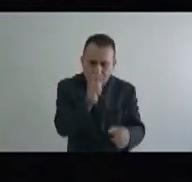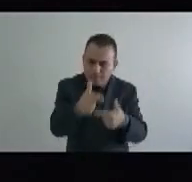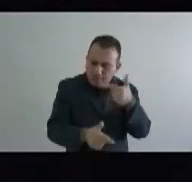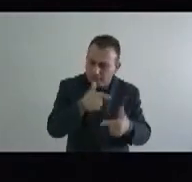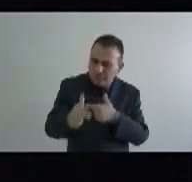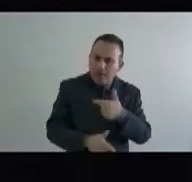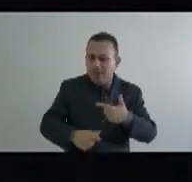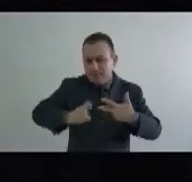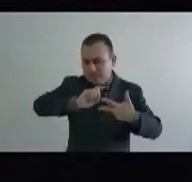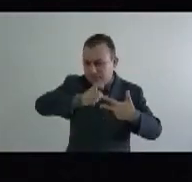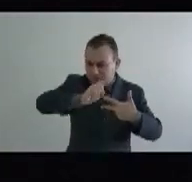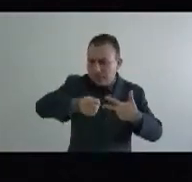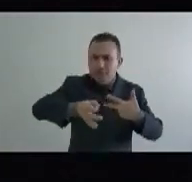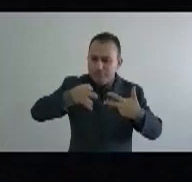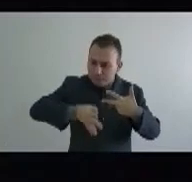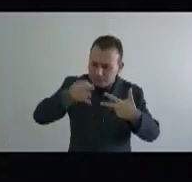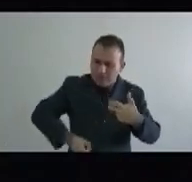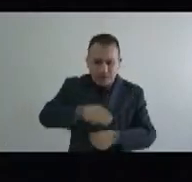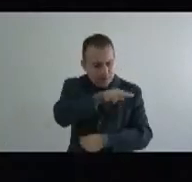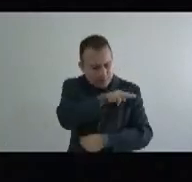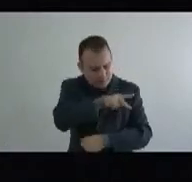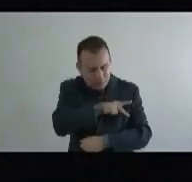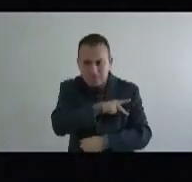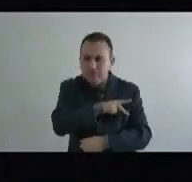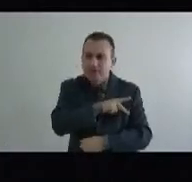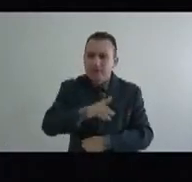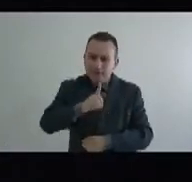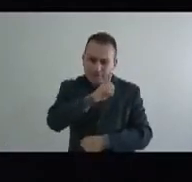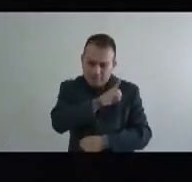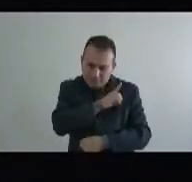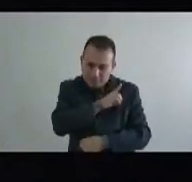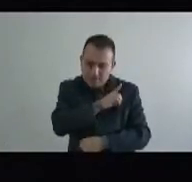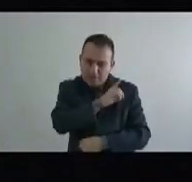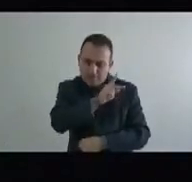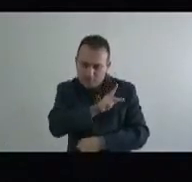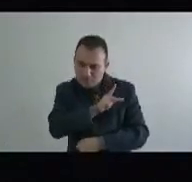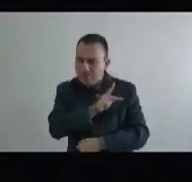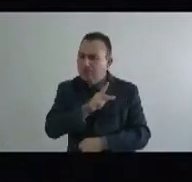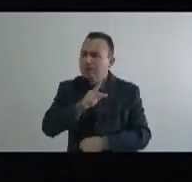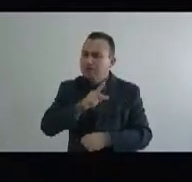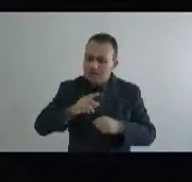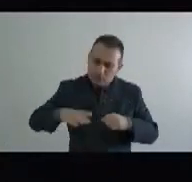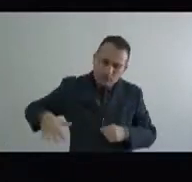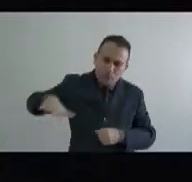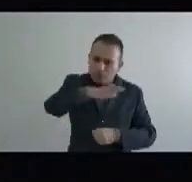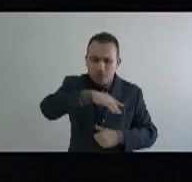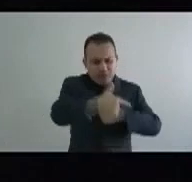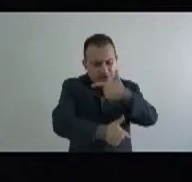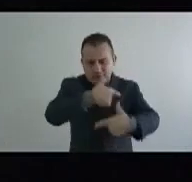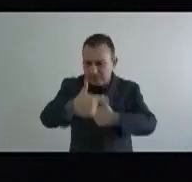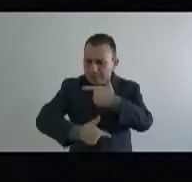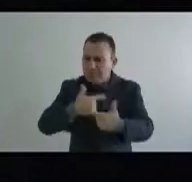no Judiciário, no Ministério Público, na Defensoria, o Tribunal de Contas tem um corpo altamente qualificado. Eu